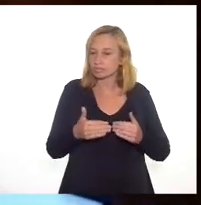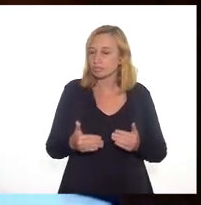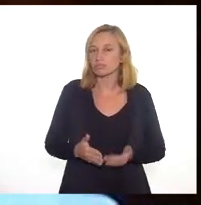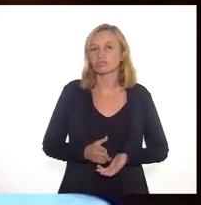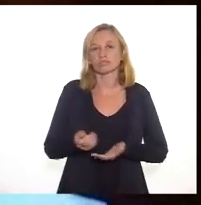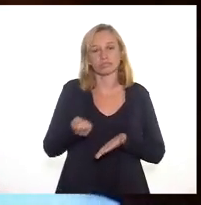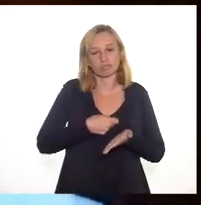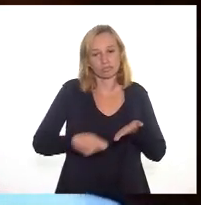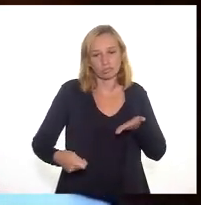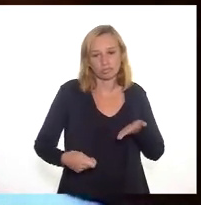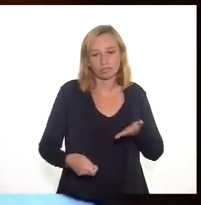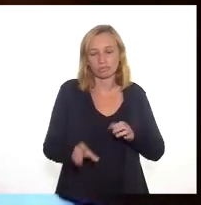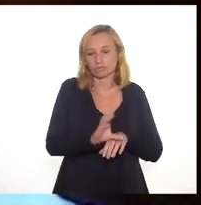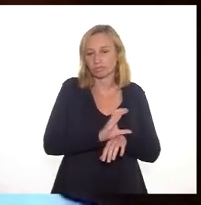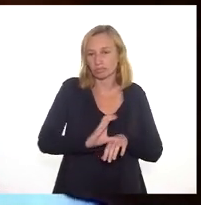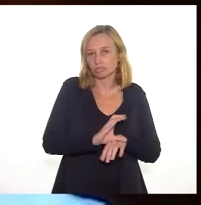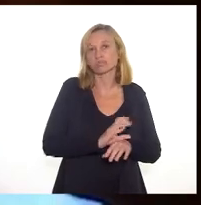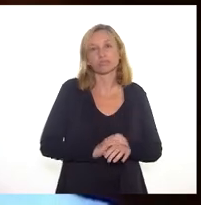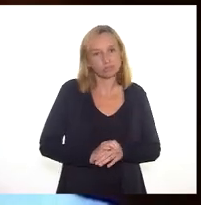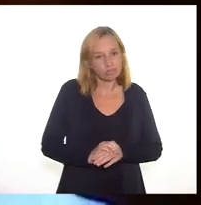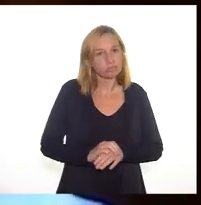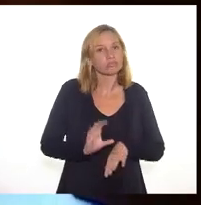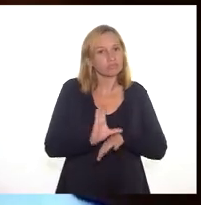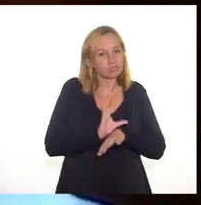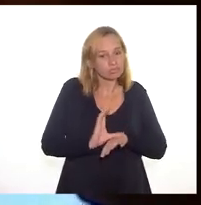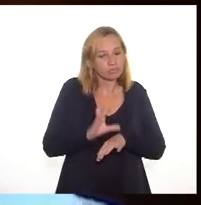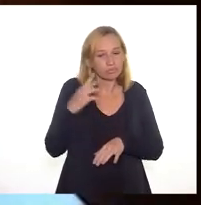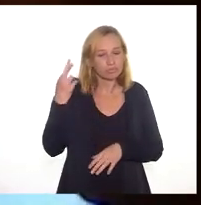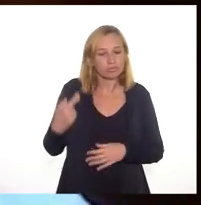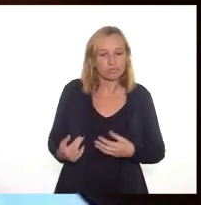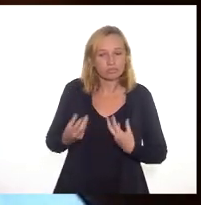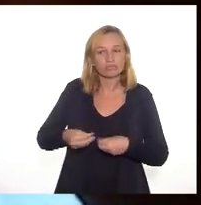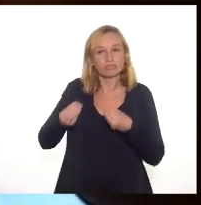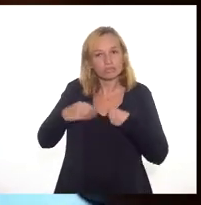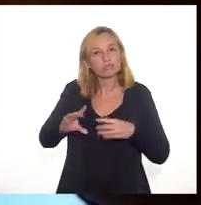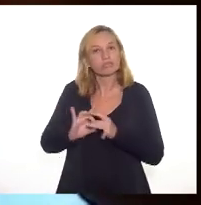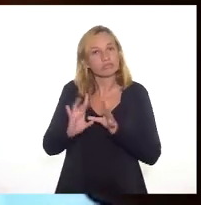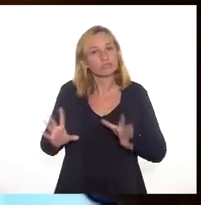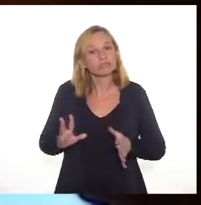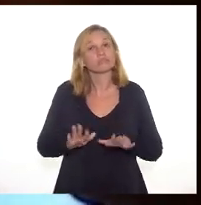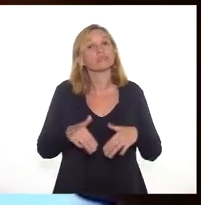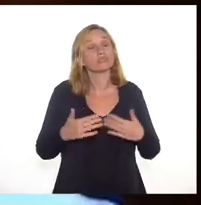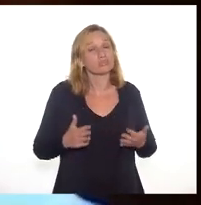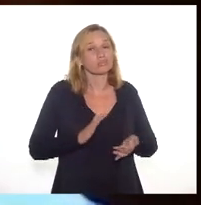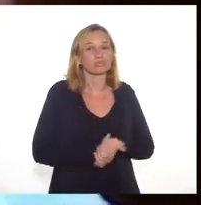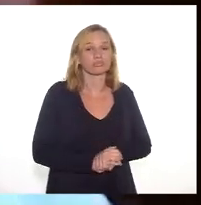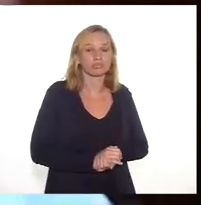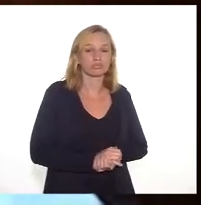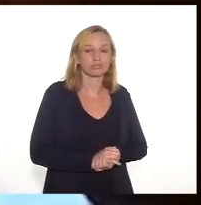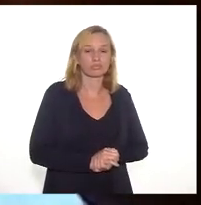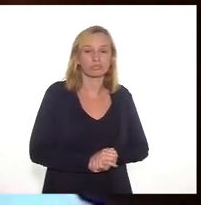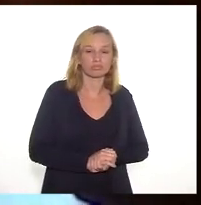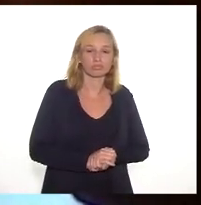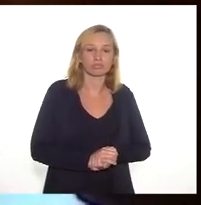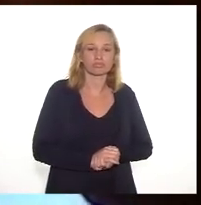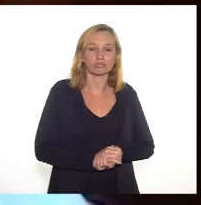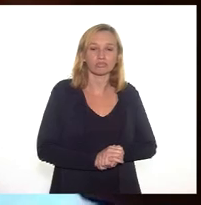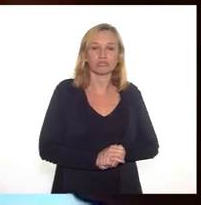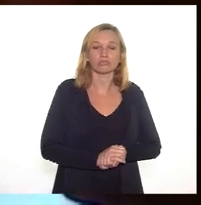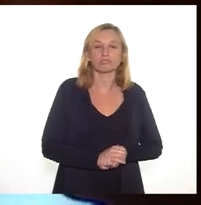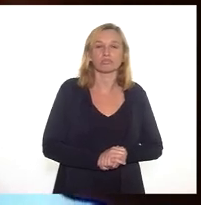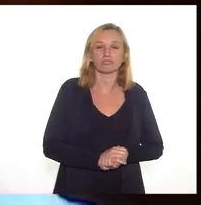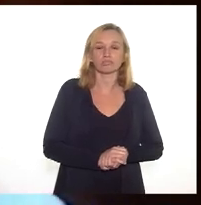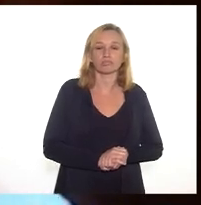inscritos na Constituição. A Constituição, Renata, nos garante isso. Entretanto, não obstante o preceito